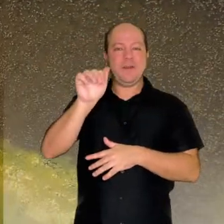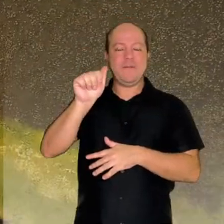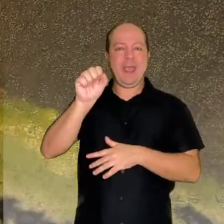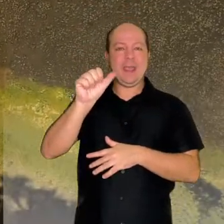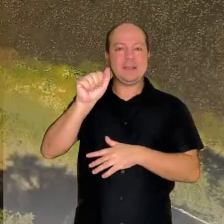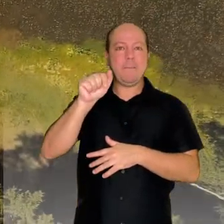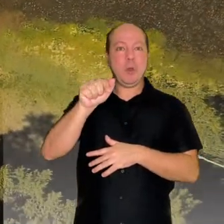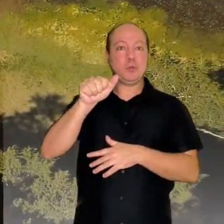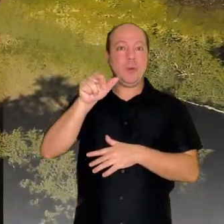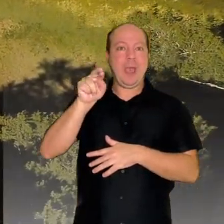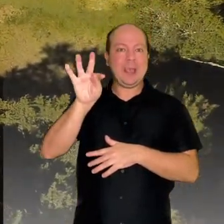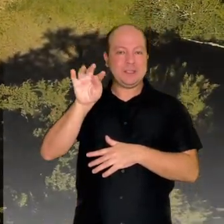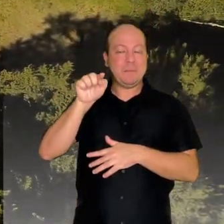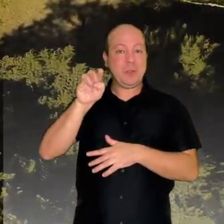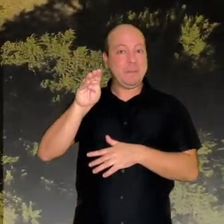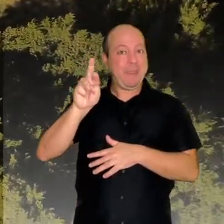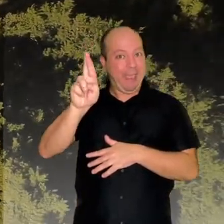site fasa.arte.br.